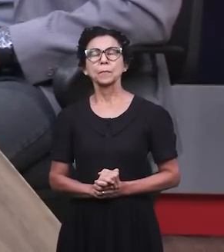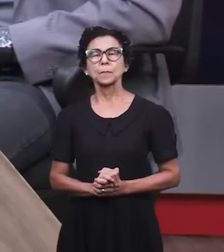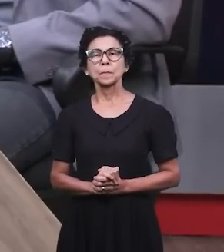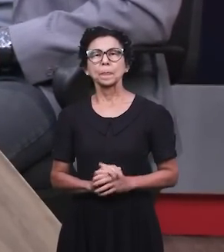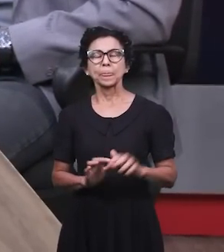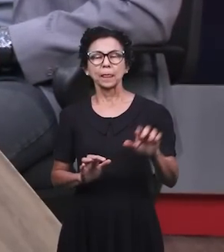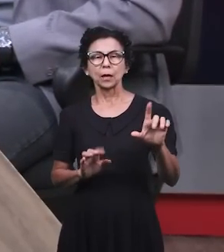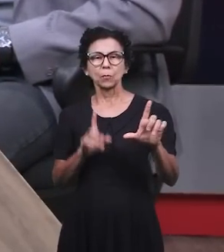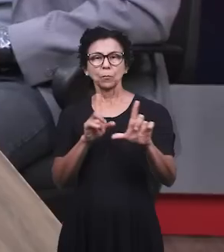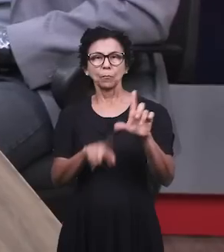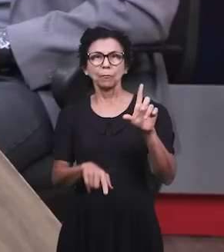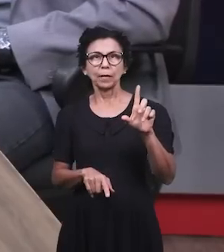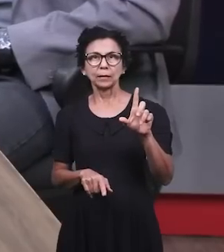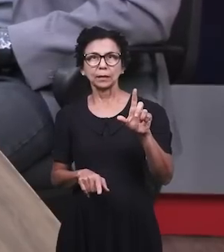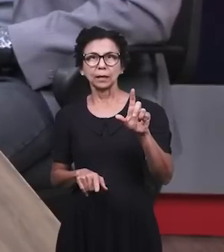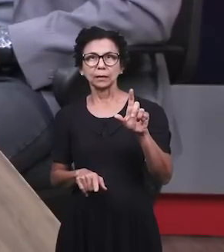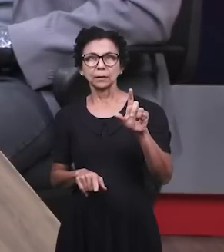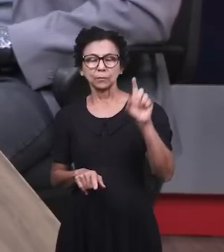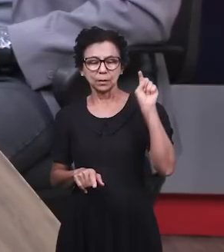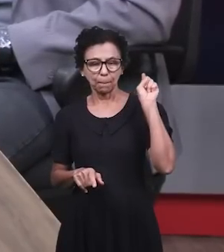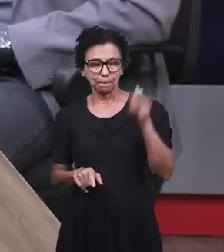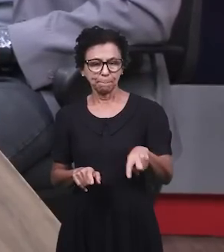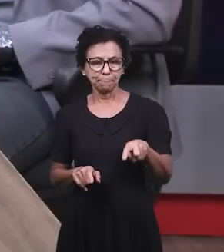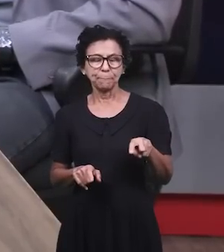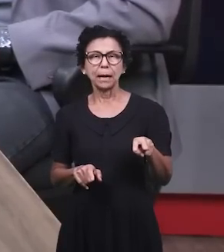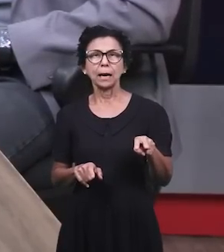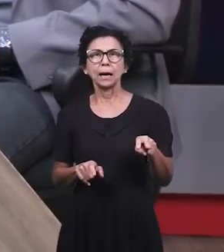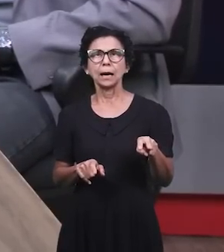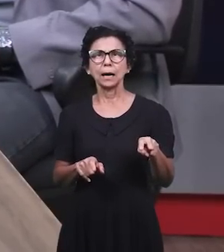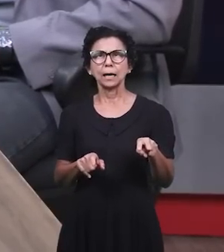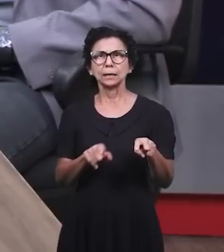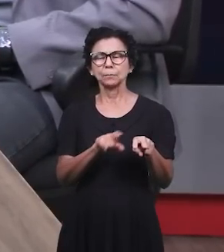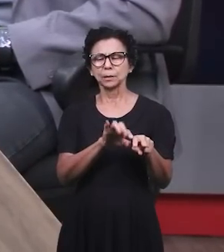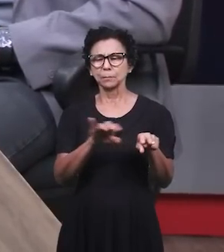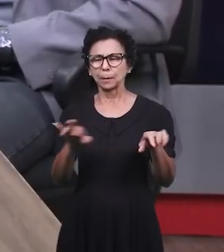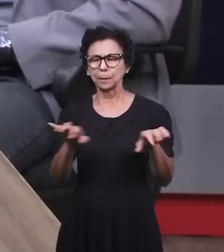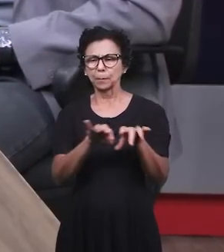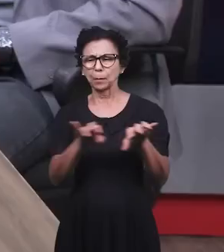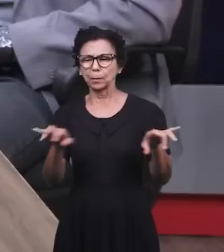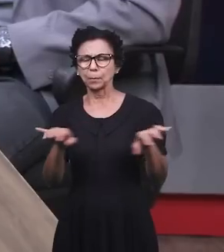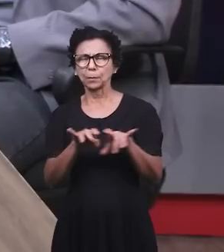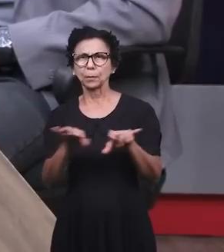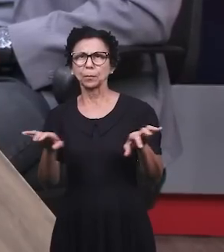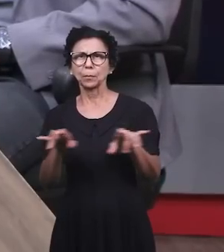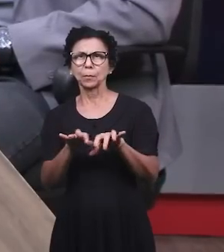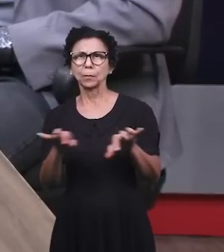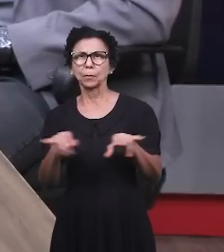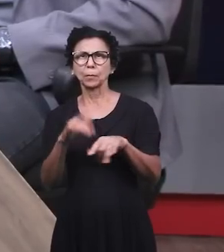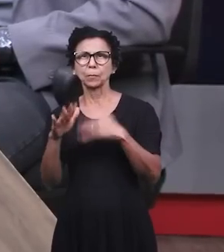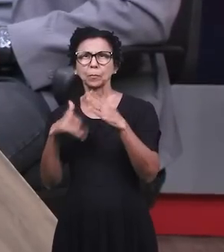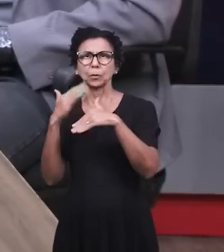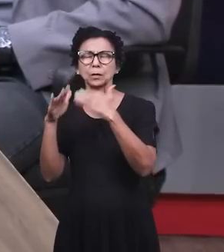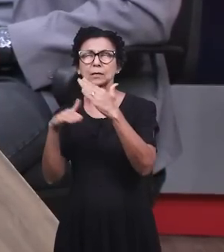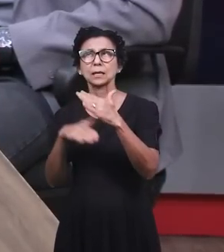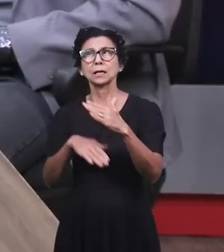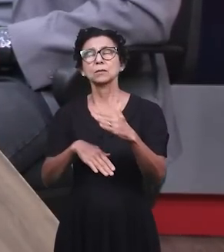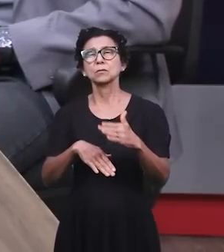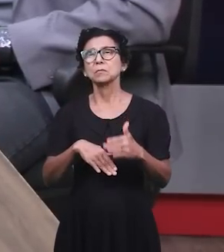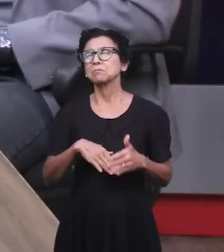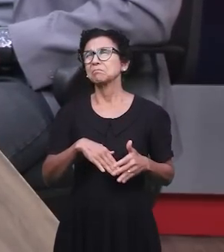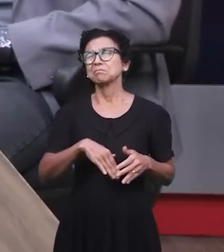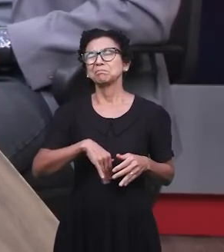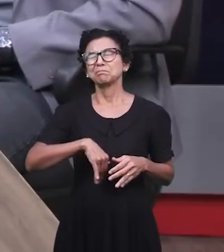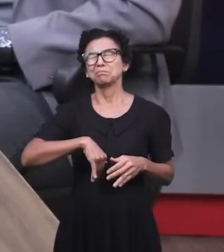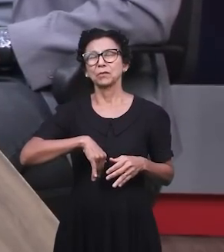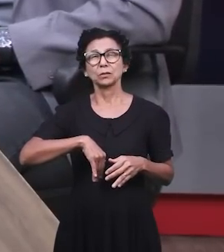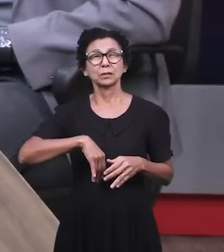uma letra e aí essa letra ela passa por uma série de processos, né? Gerando uma possibilidade de mais de 150